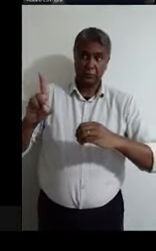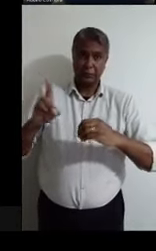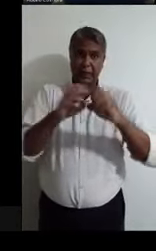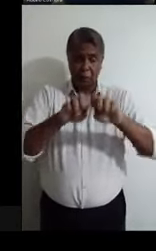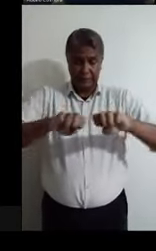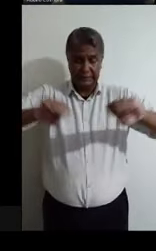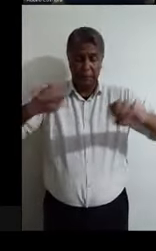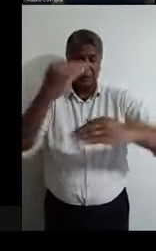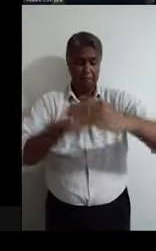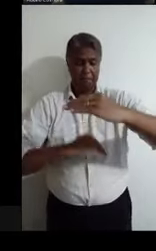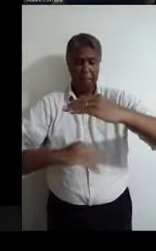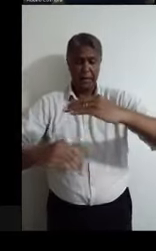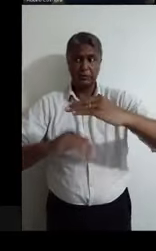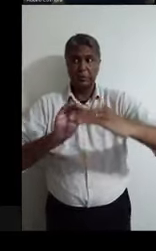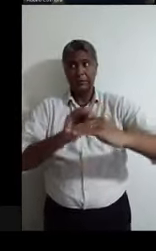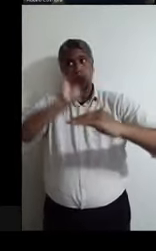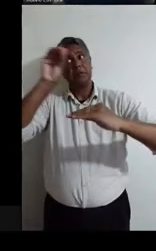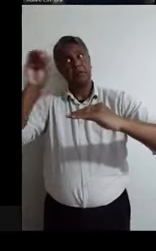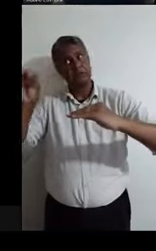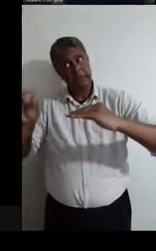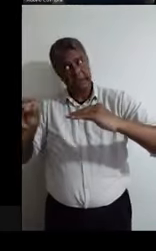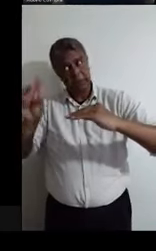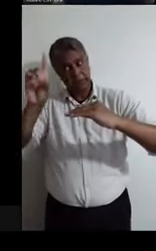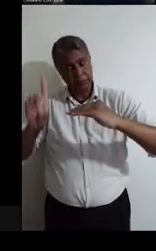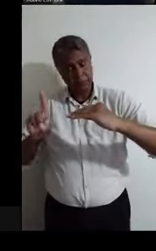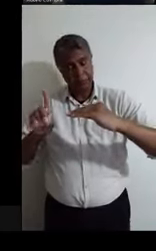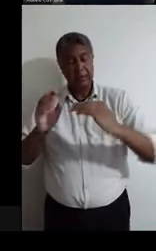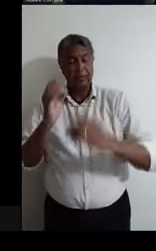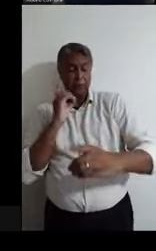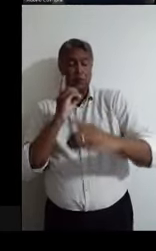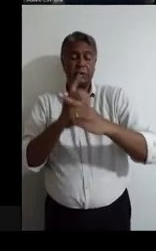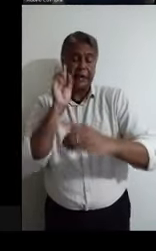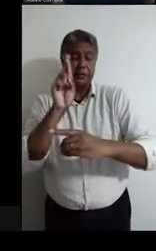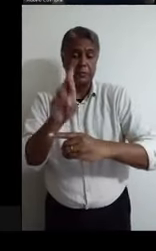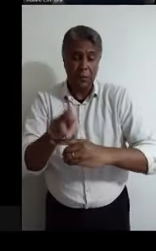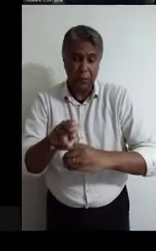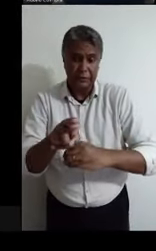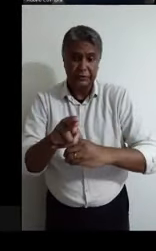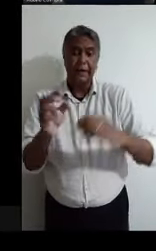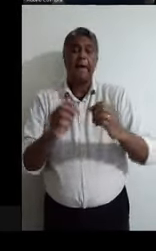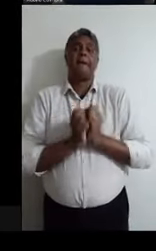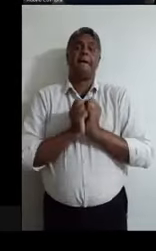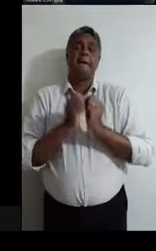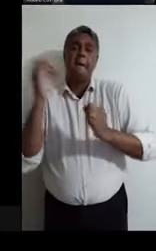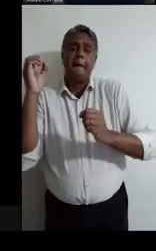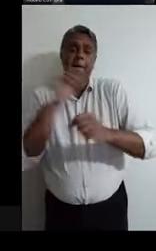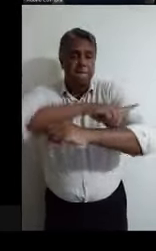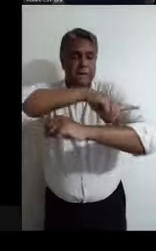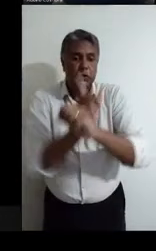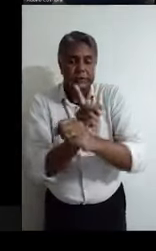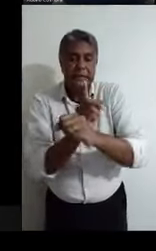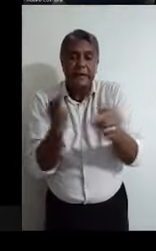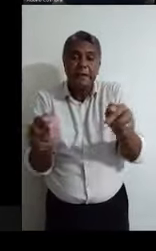Posteriormente, eu vou isolar o v passando o v0 para o lado direito da equação e obtenho a velocidade em função do tempo.